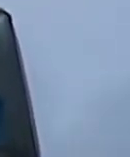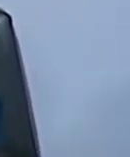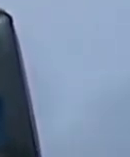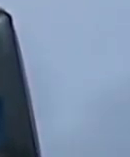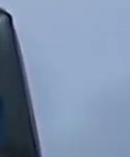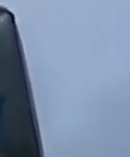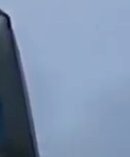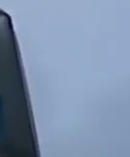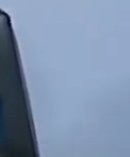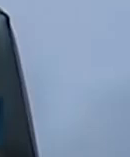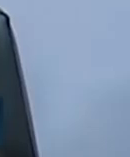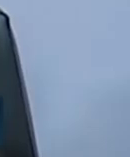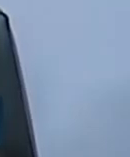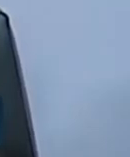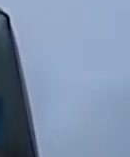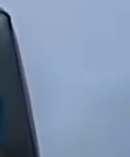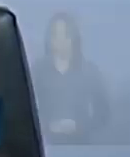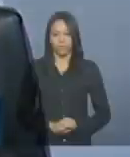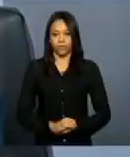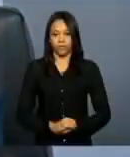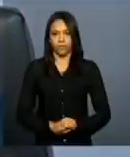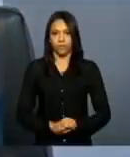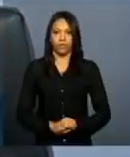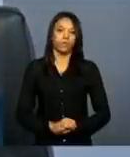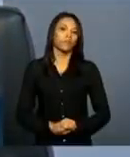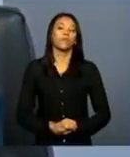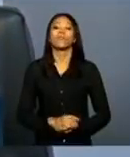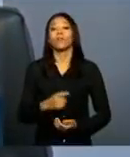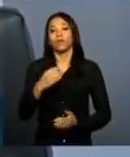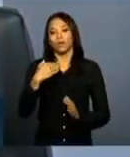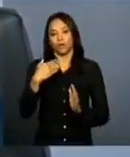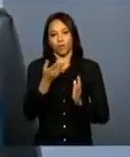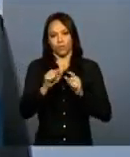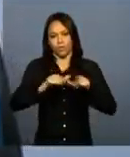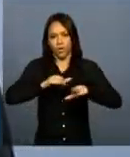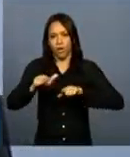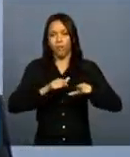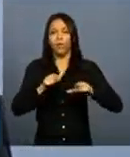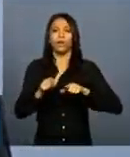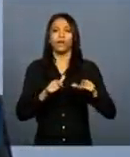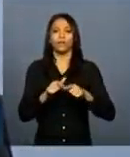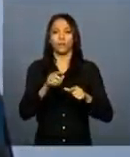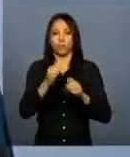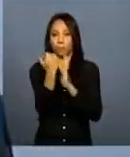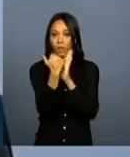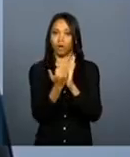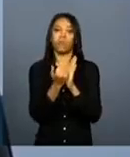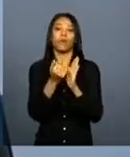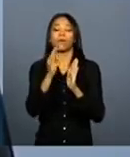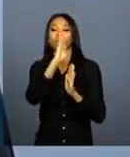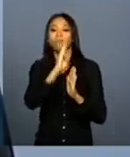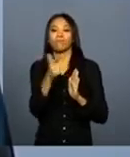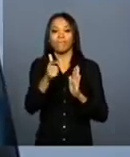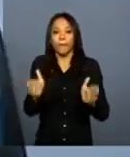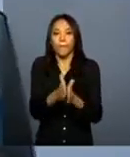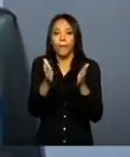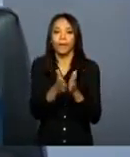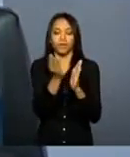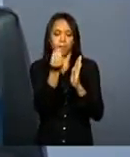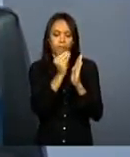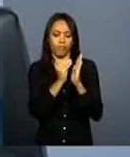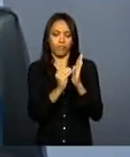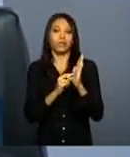ser registradas, porque elas são muito, muito importantes. A primeira delas, eu acho que é reconhecer que,